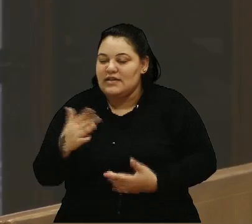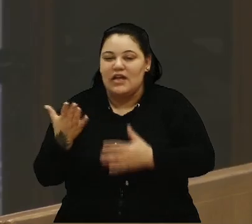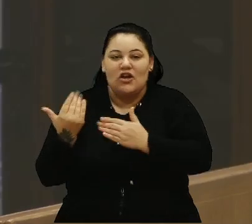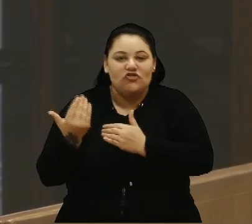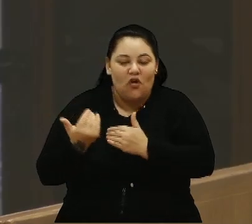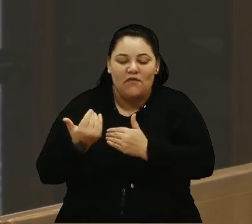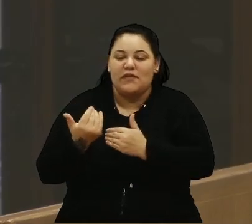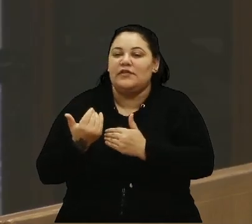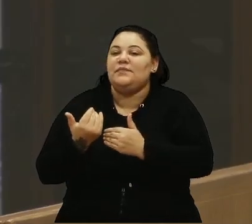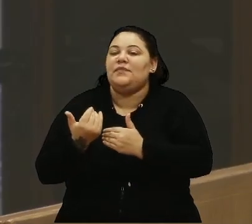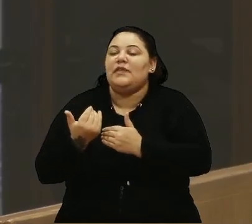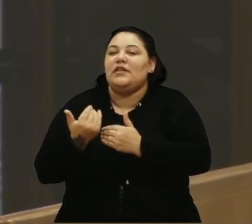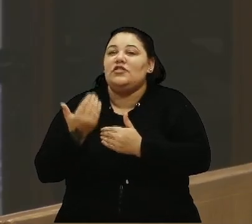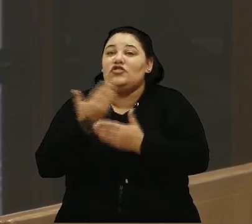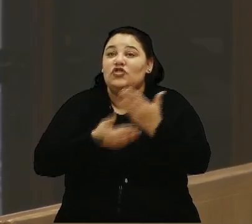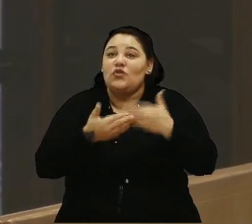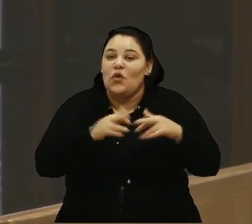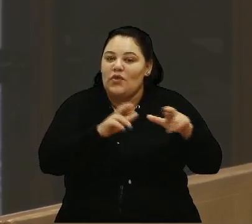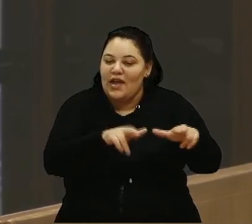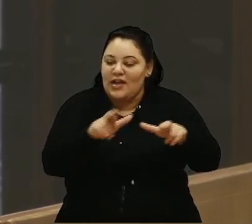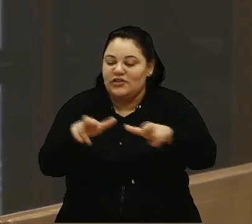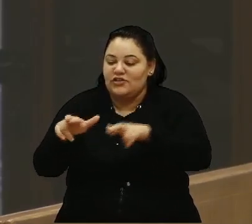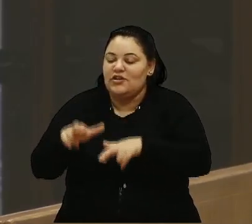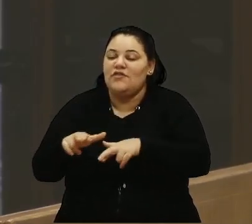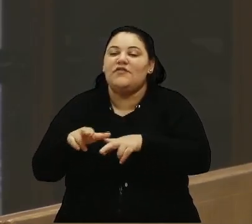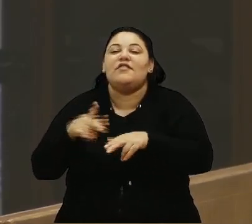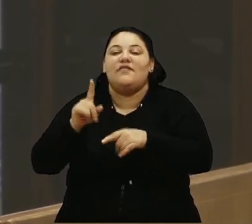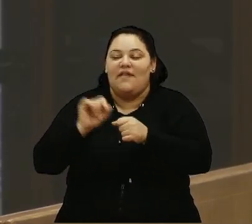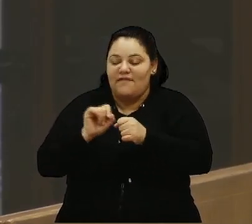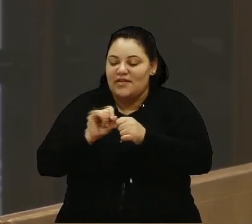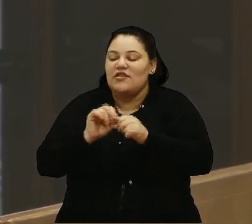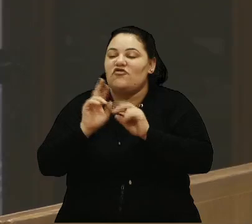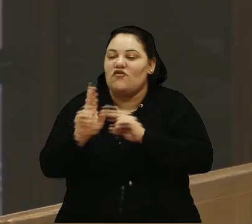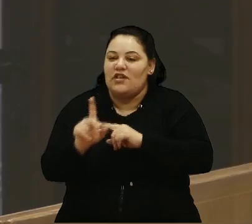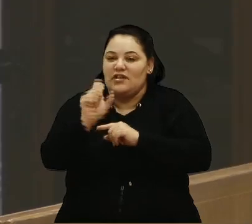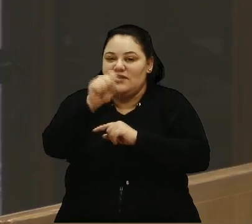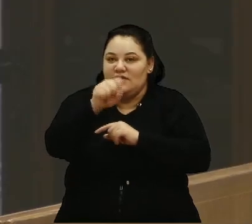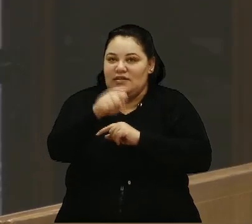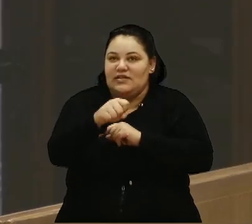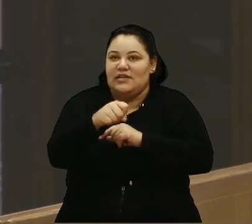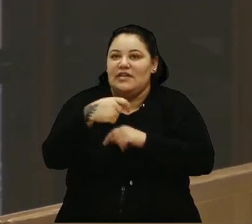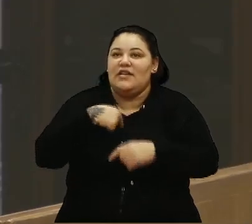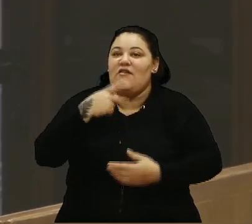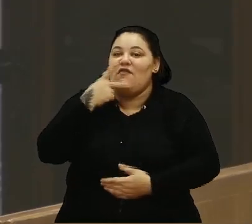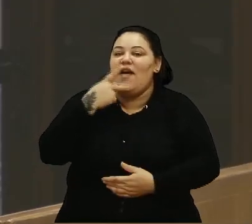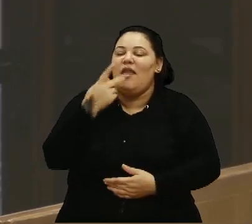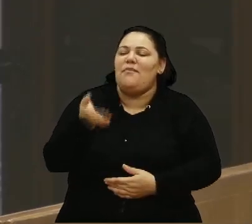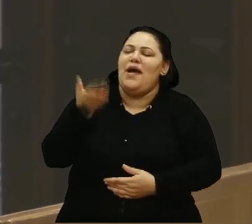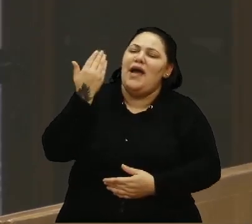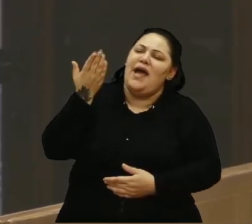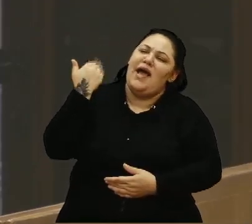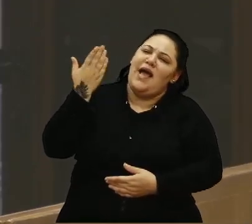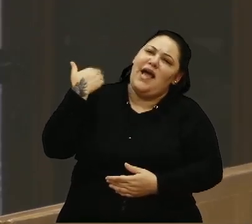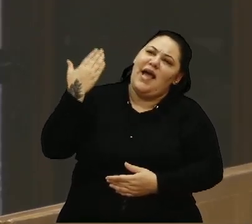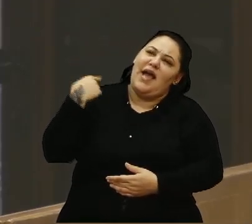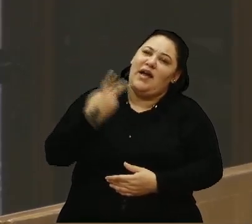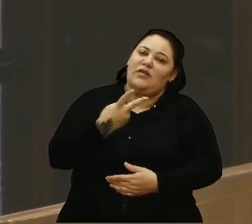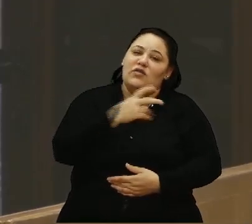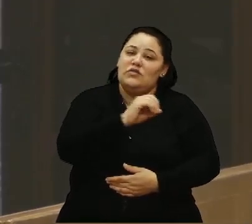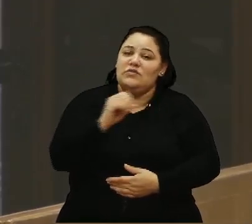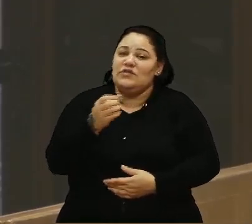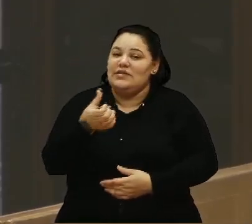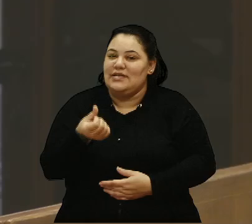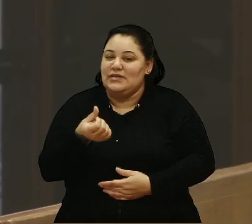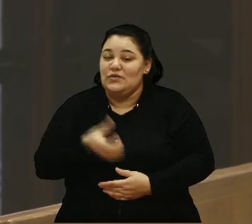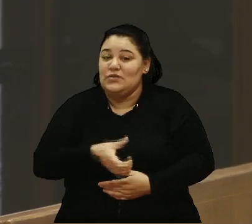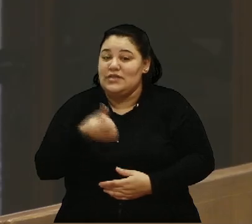toda a nossa região e que fará muita diferença. E aqui eu falo da Estela lá de 2006, que com 6 aninhos entrava pela